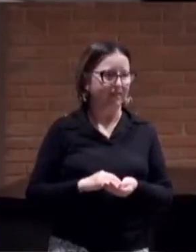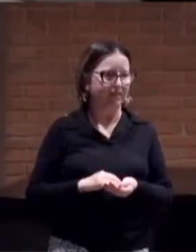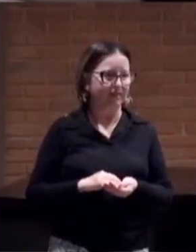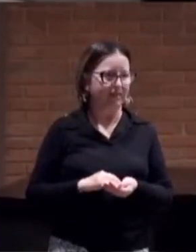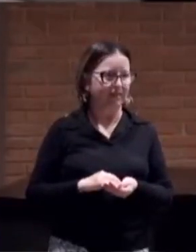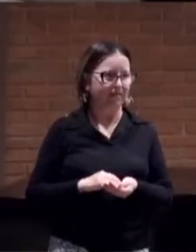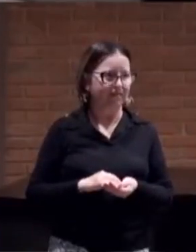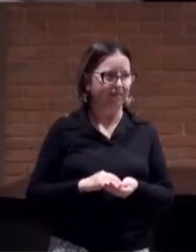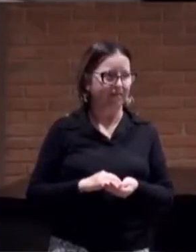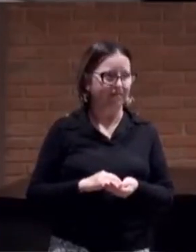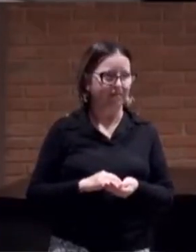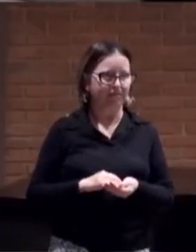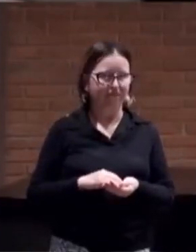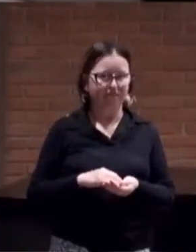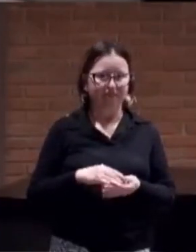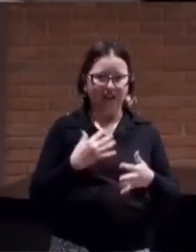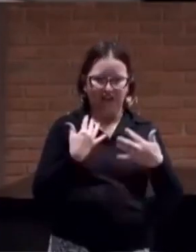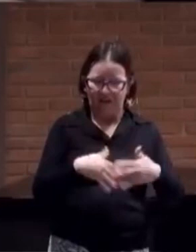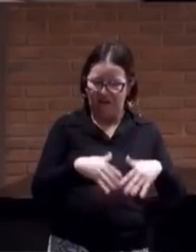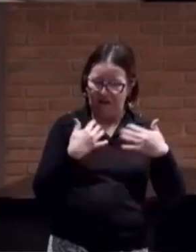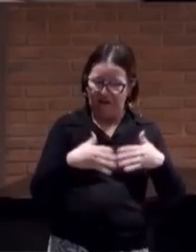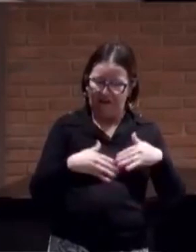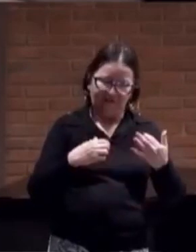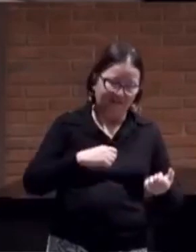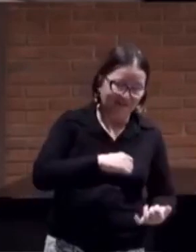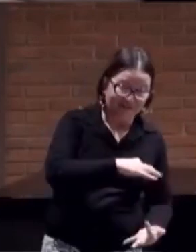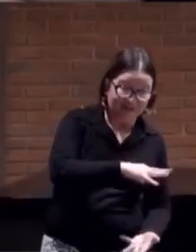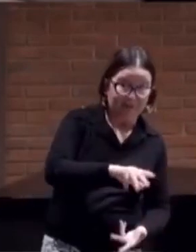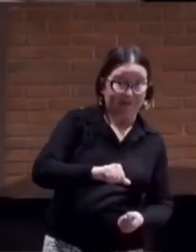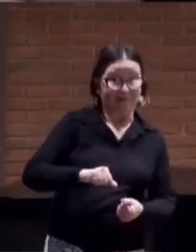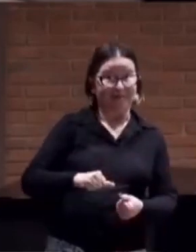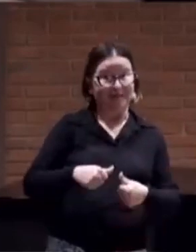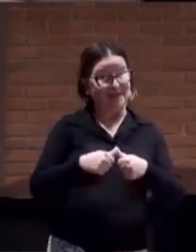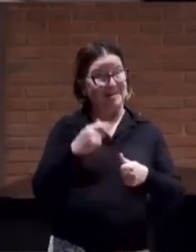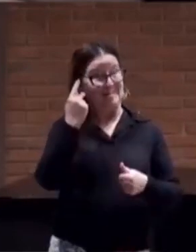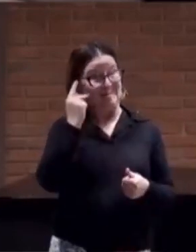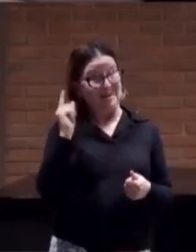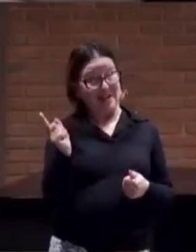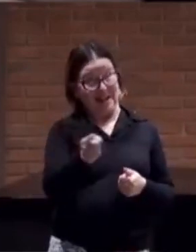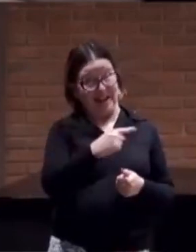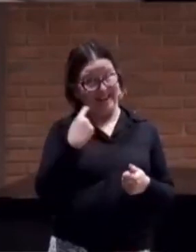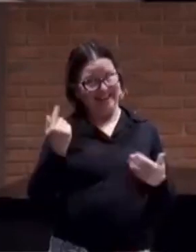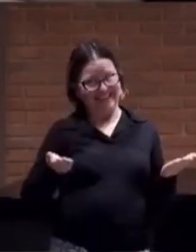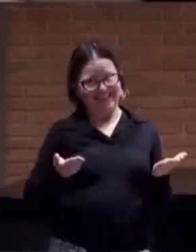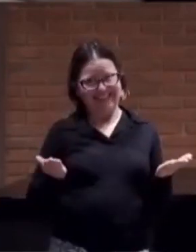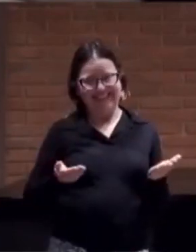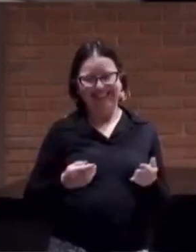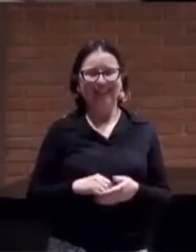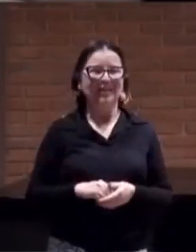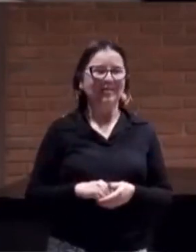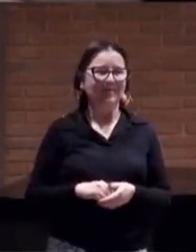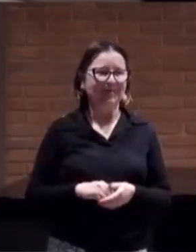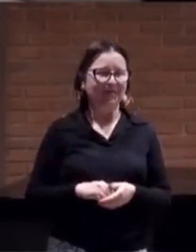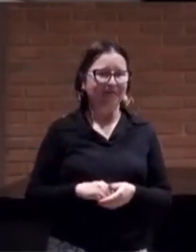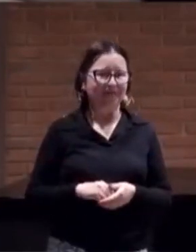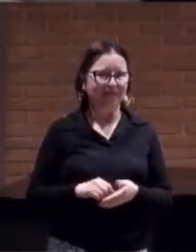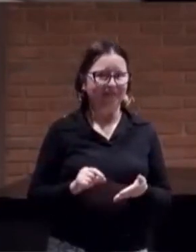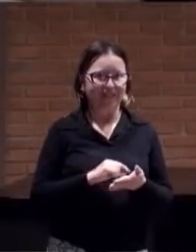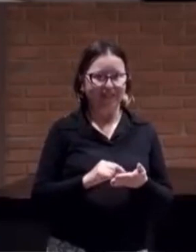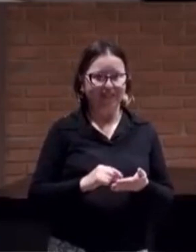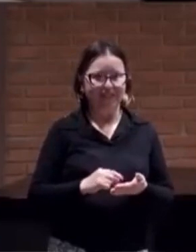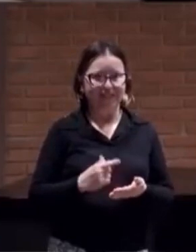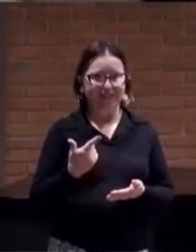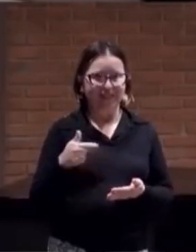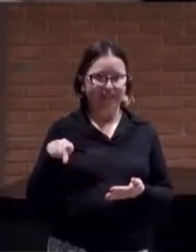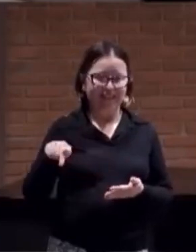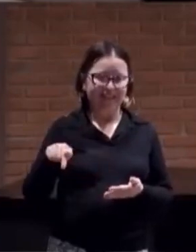do mundo. Isso aqui é para nós agora. Viu? Vamos ver o versículo 27